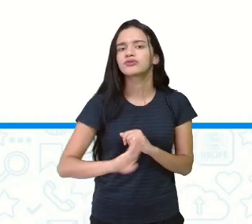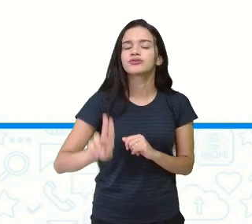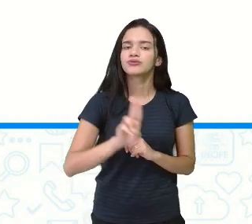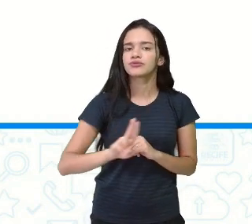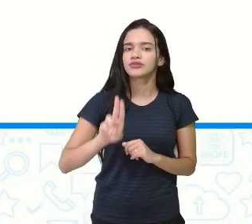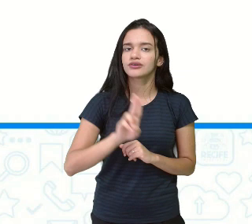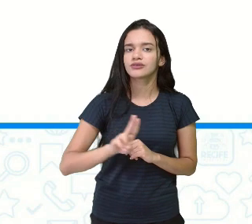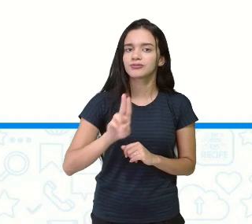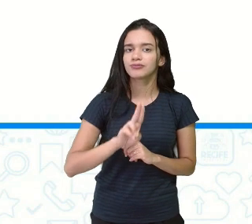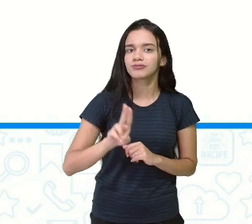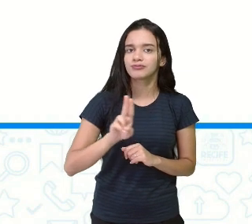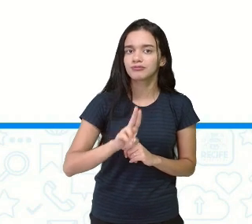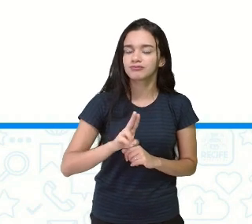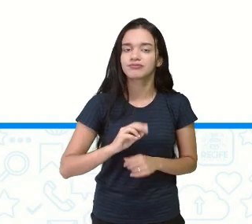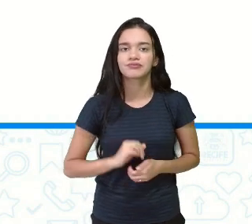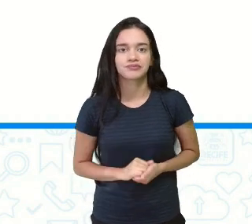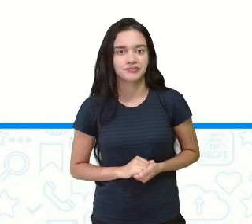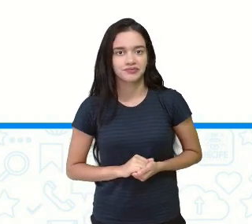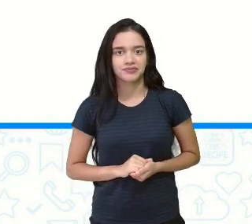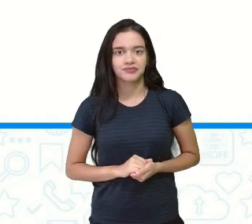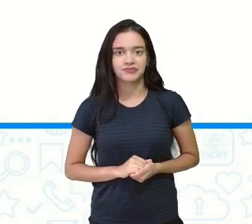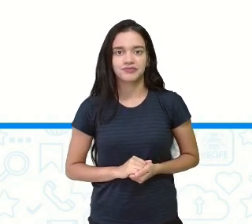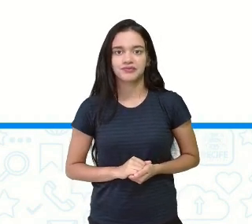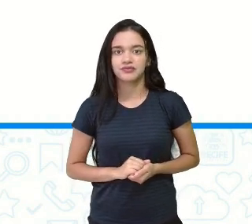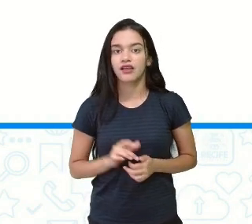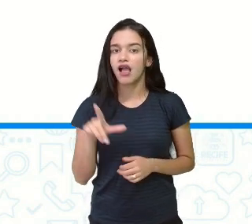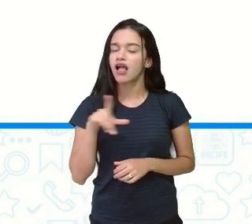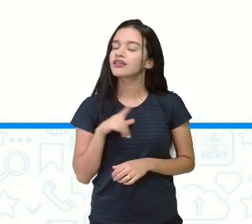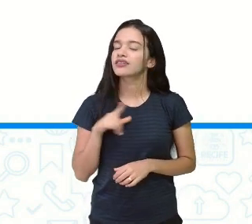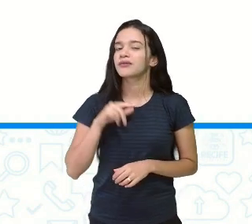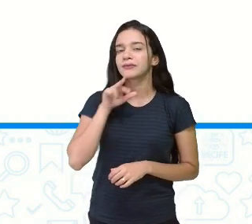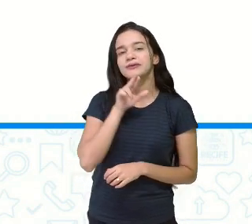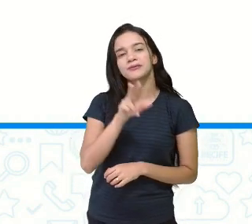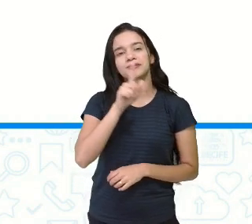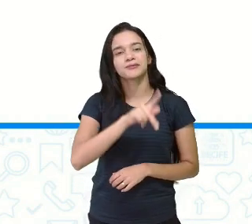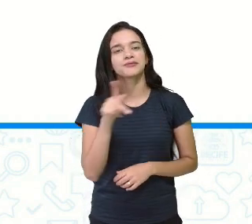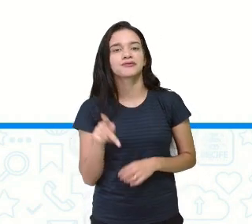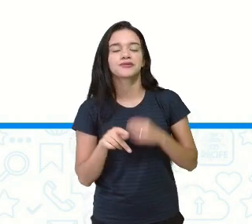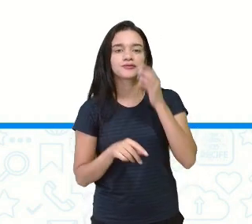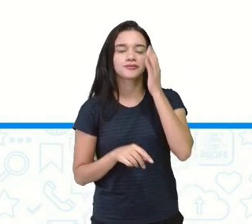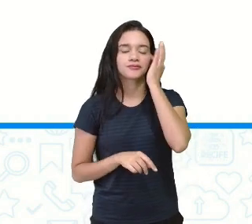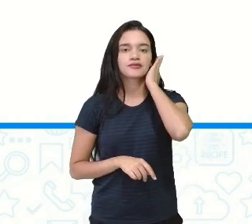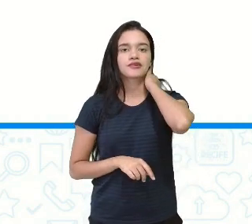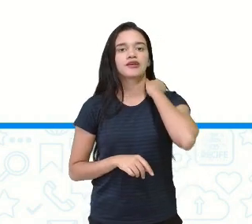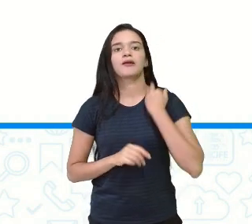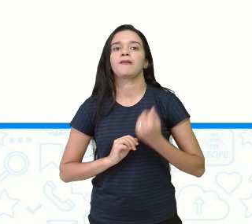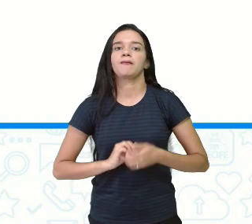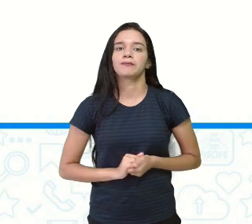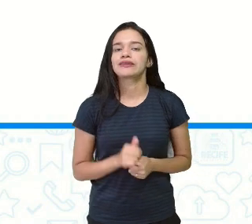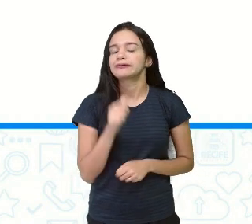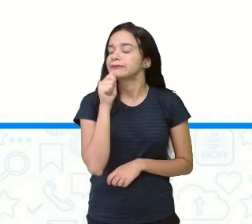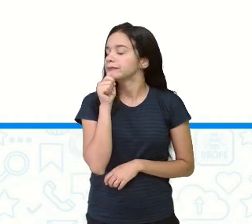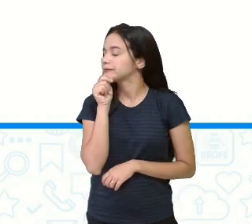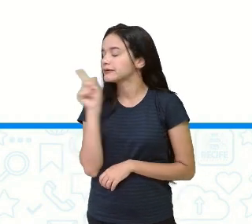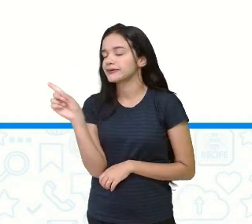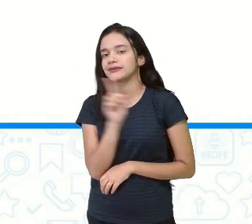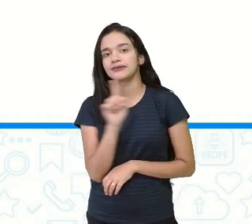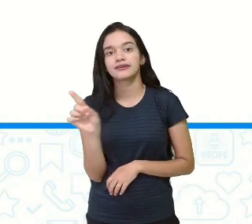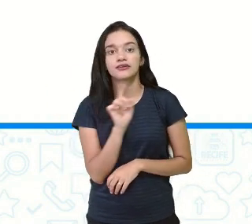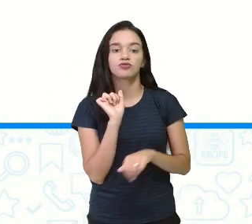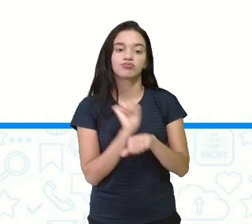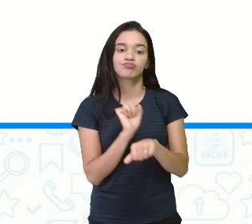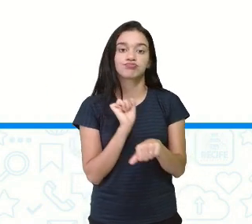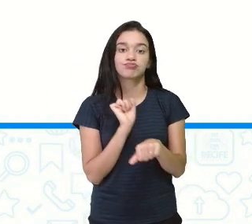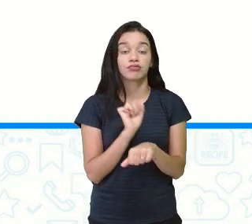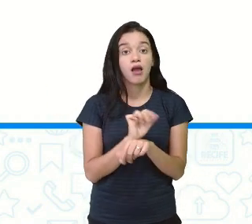medida que está sendo utilizada? Temos resposta, professora? Ainda não, mas estou aguardando. Agora sim,